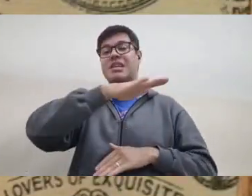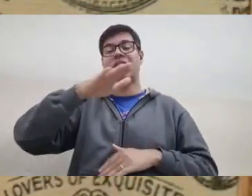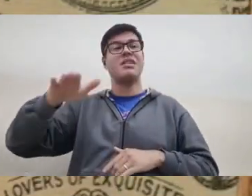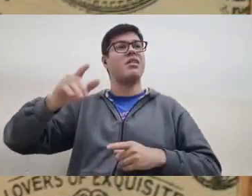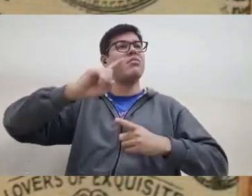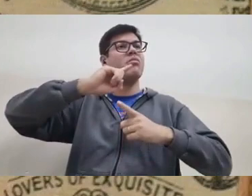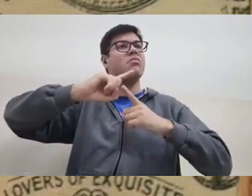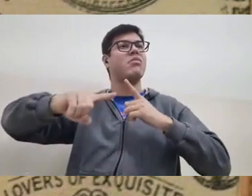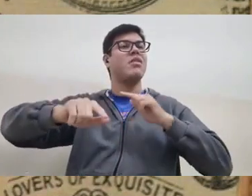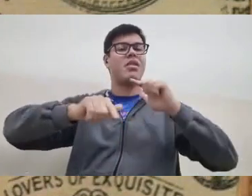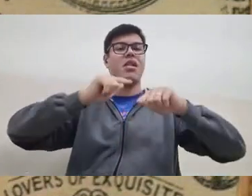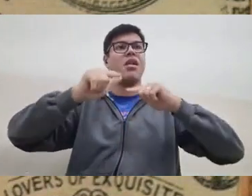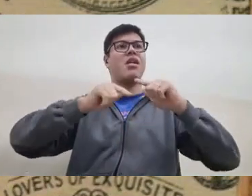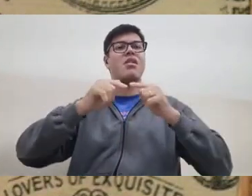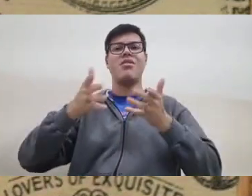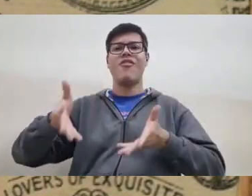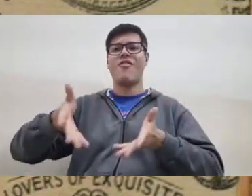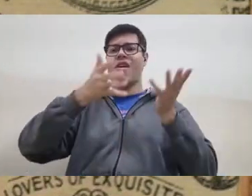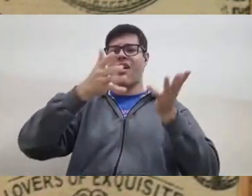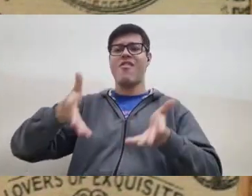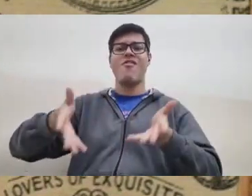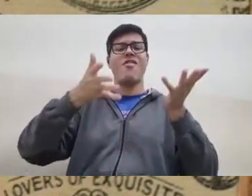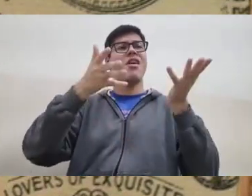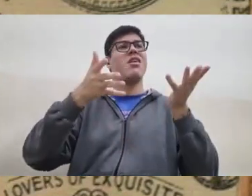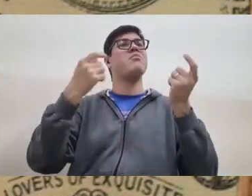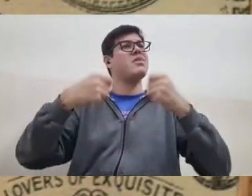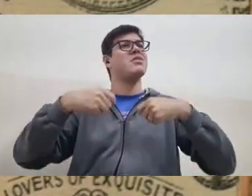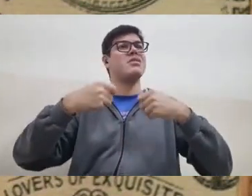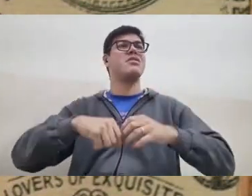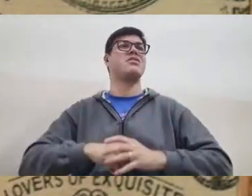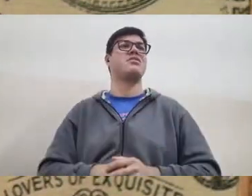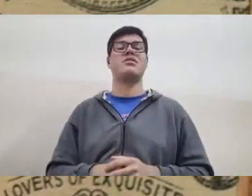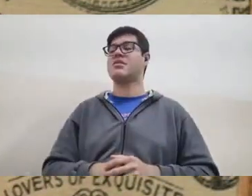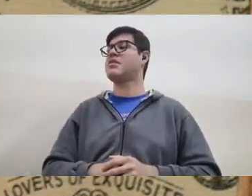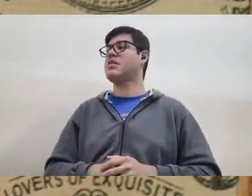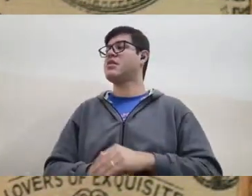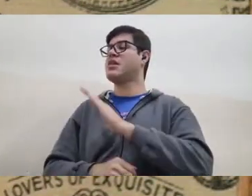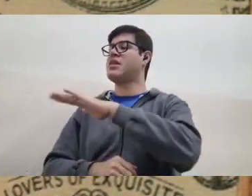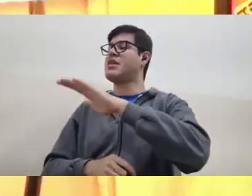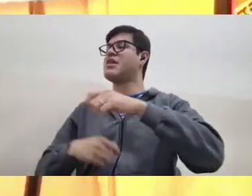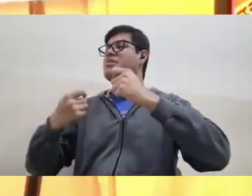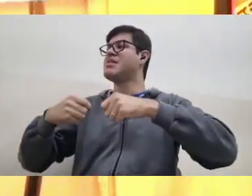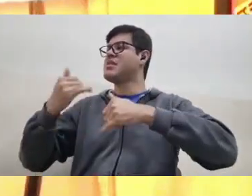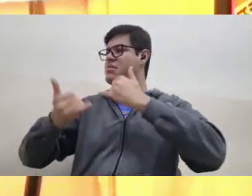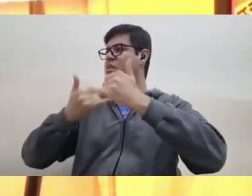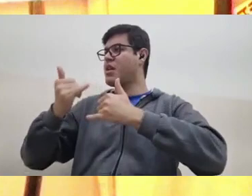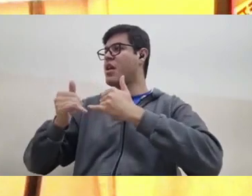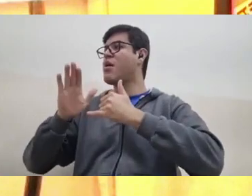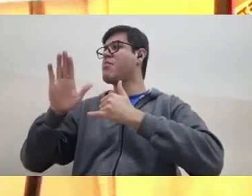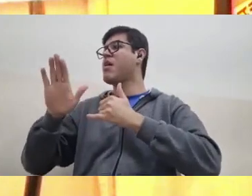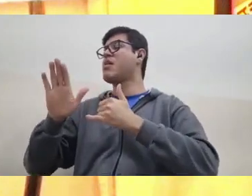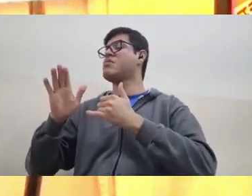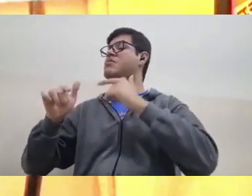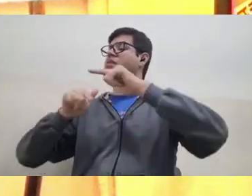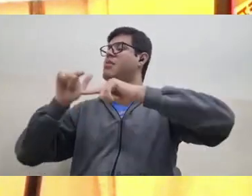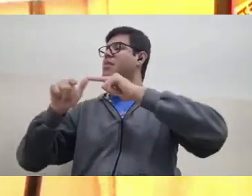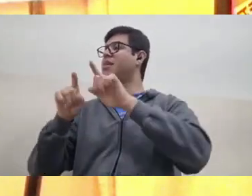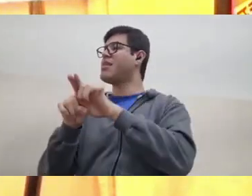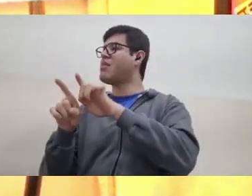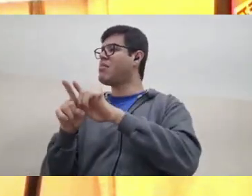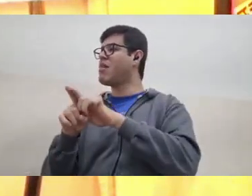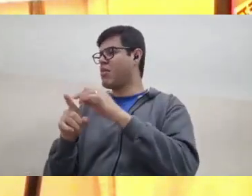é um absurdo isso devia deixar trabalhar mesmo trabalho a criança tem que ter infância tudo vai trabalhar não atrapalhou minha